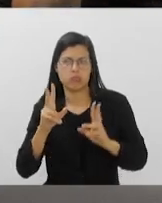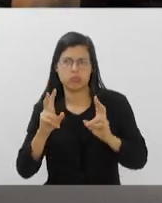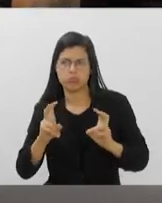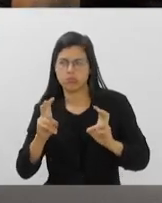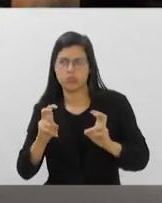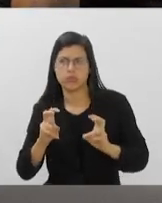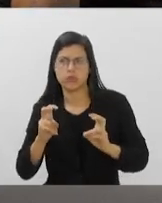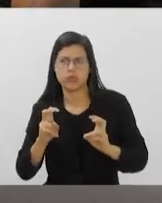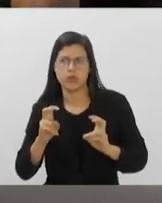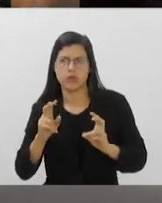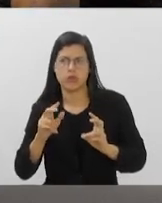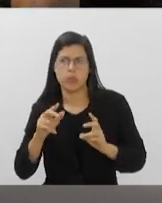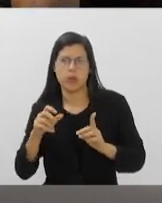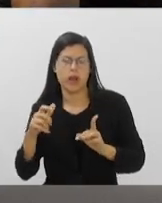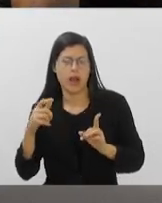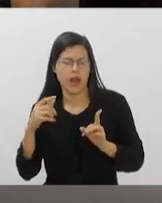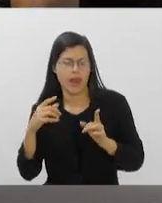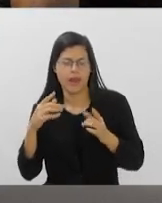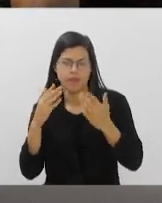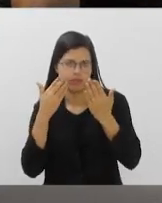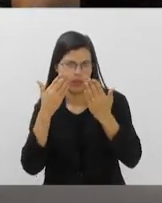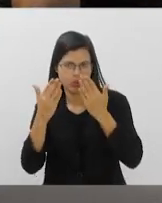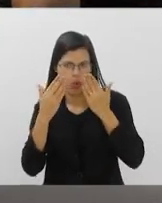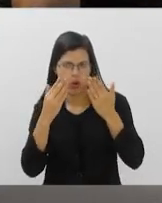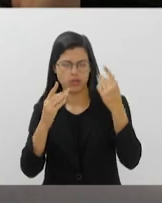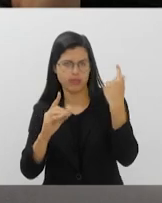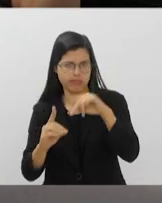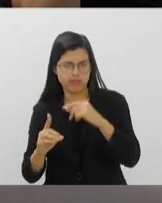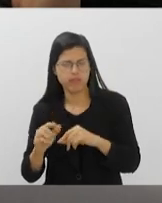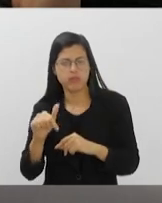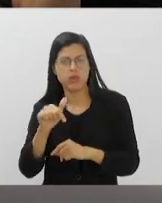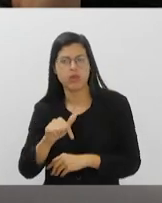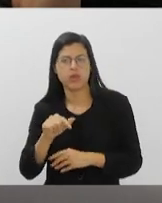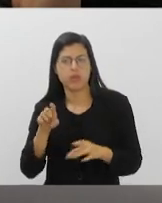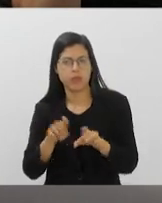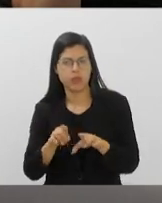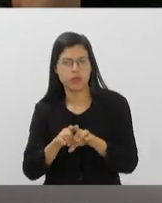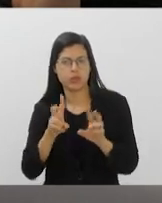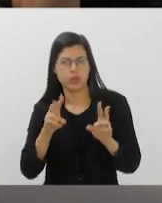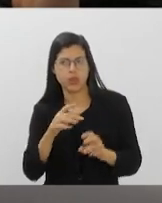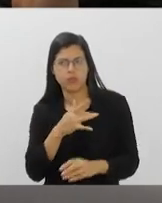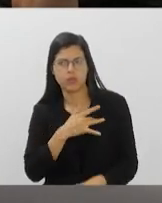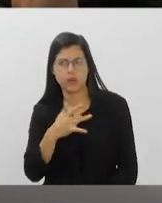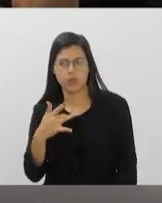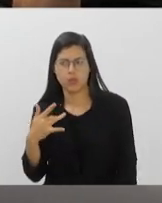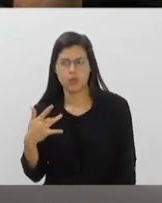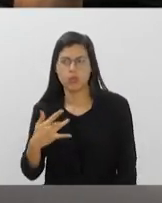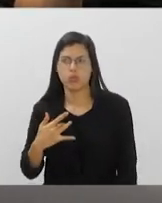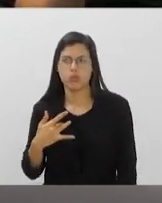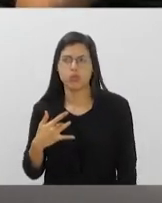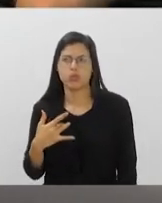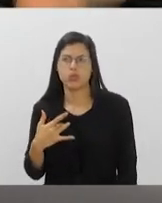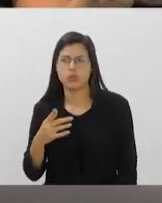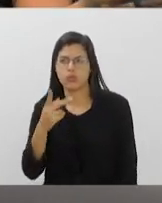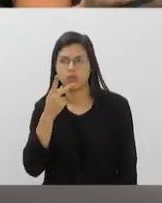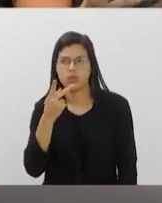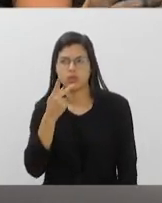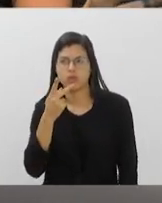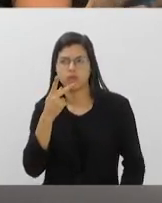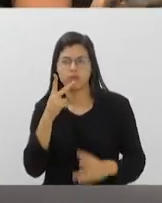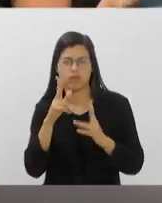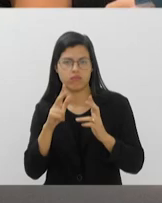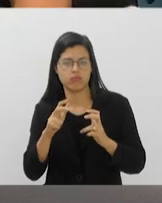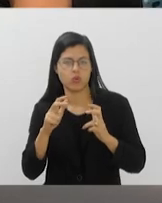como a questão psicológica a questão de saúde né então eu acho que tudo isso quando a gente fala de de